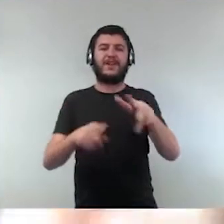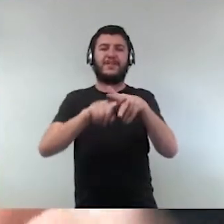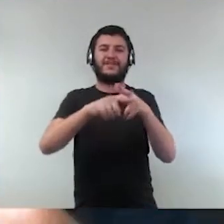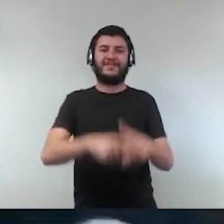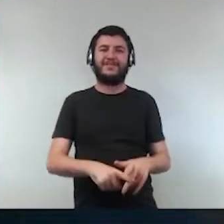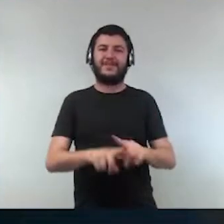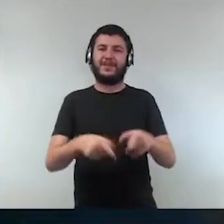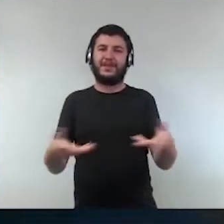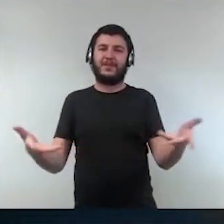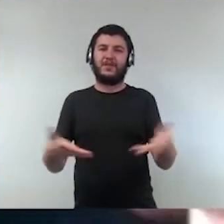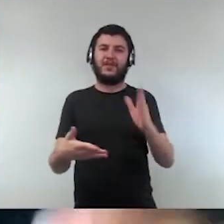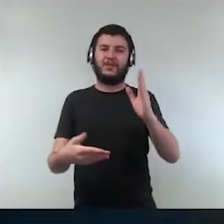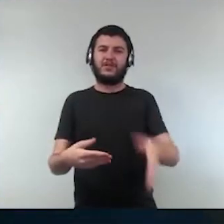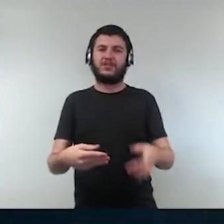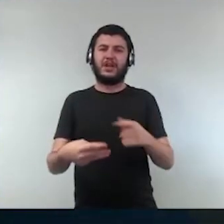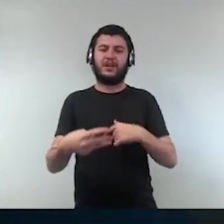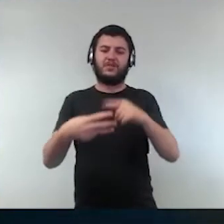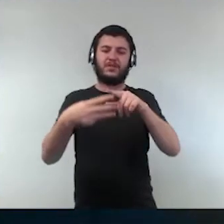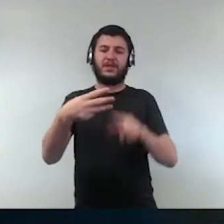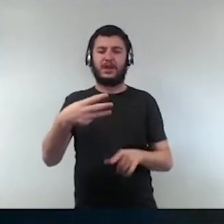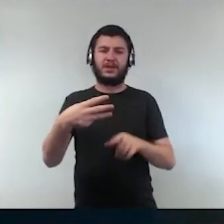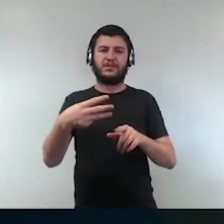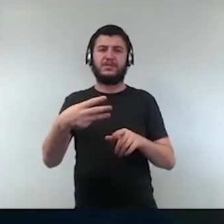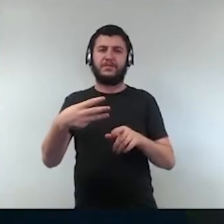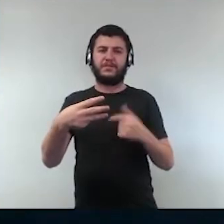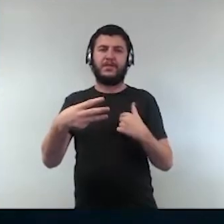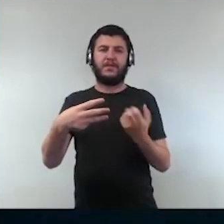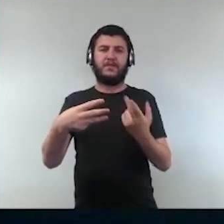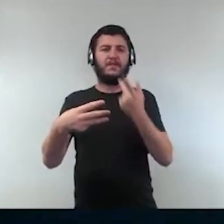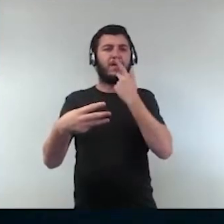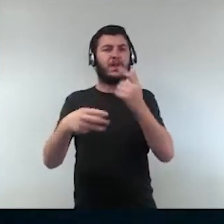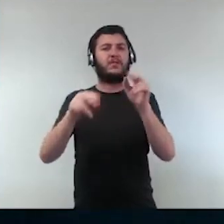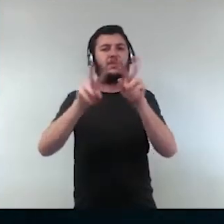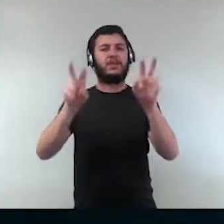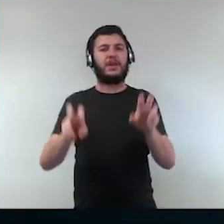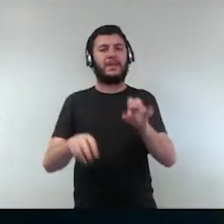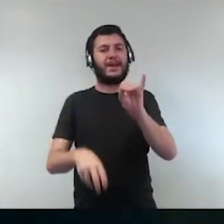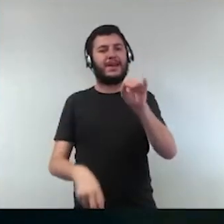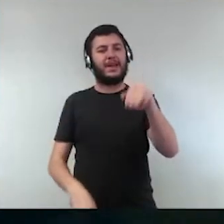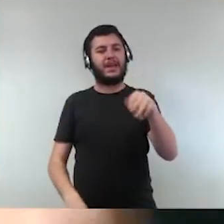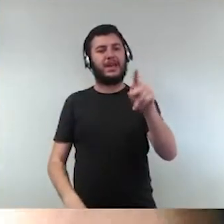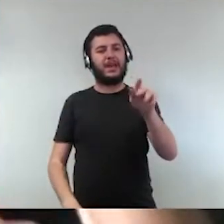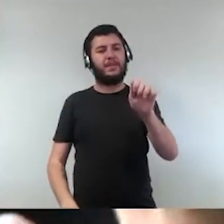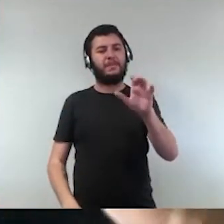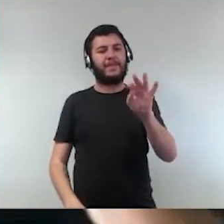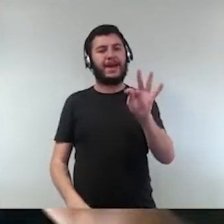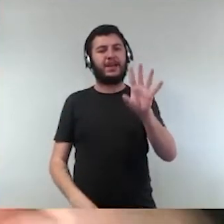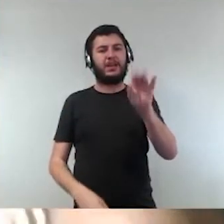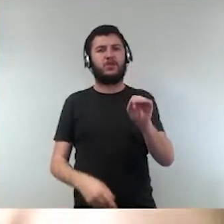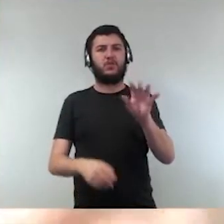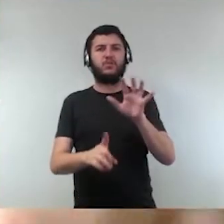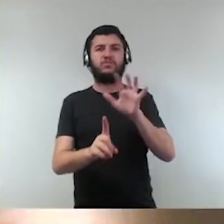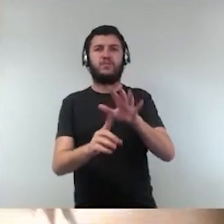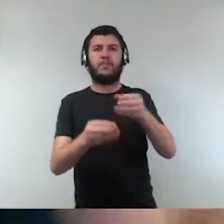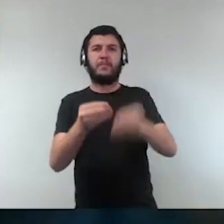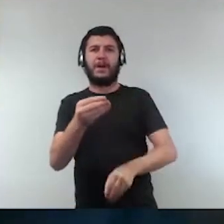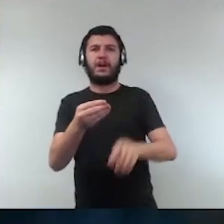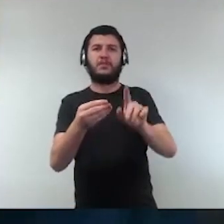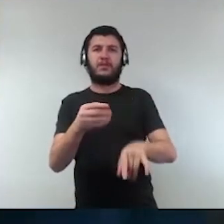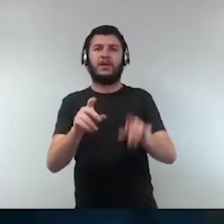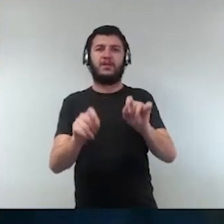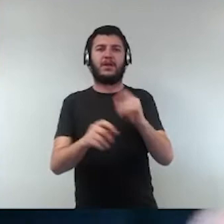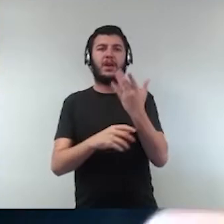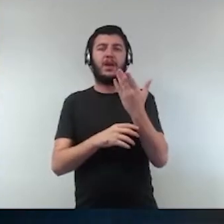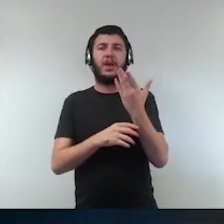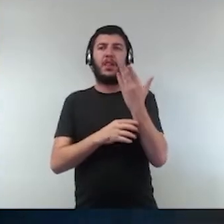três núcleos de impacto. O primeiro é um impacto interessante, um pouco invisível. Ele é um pouco